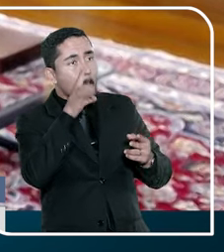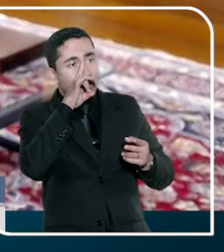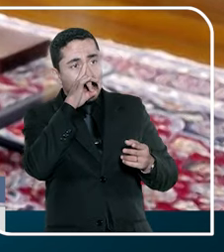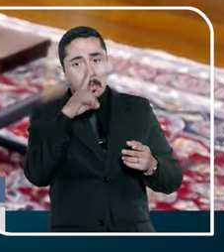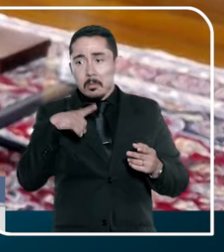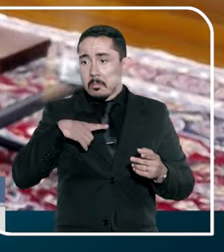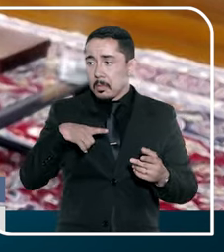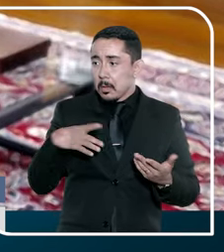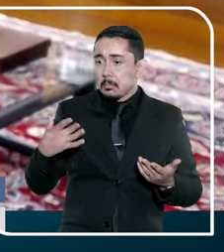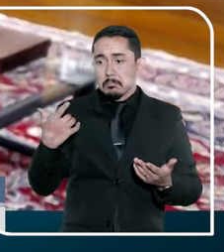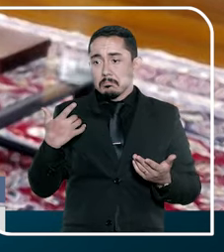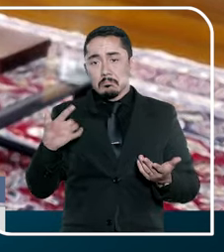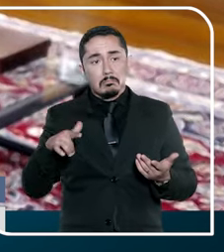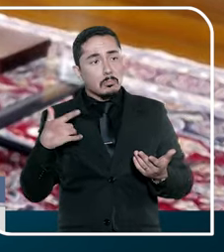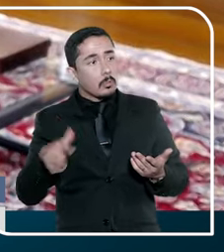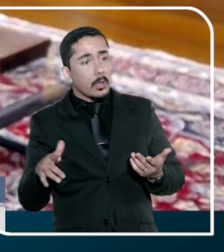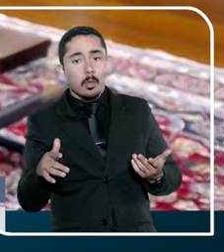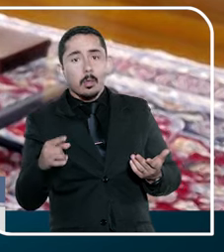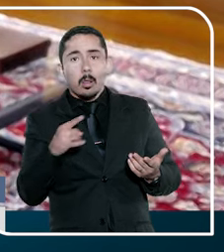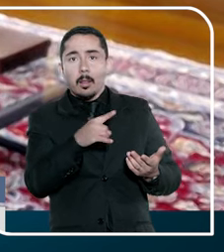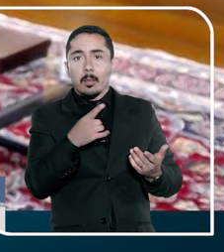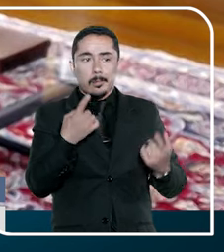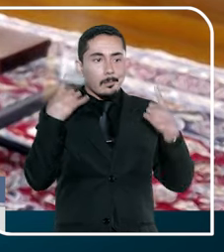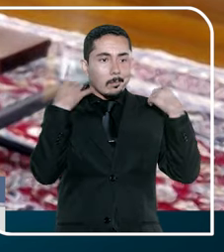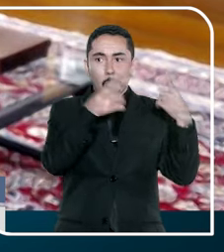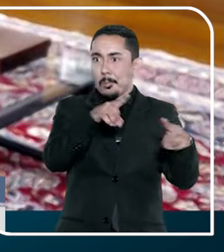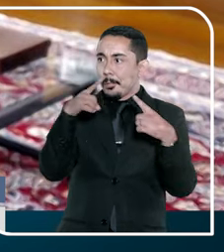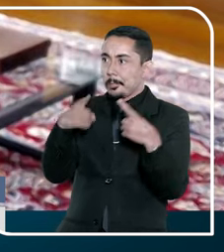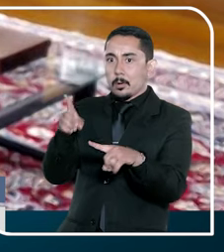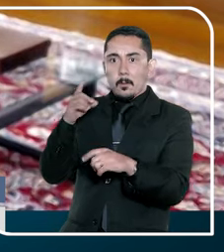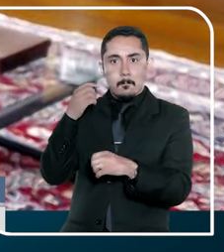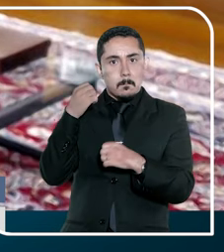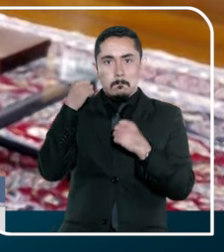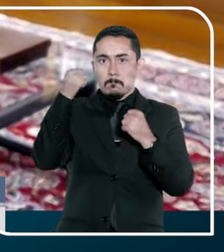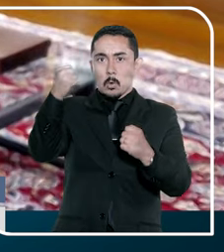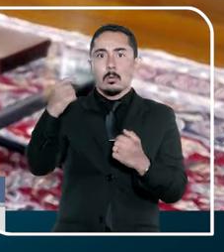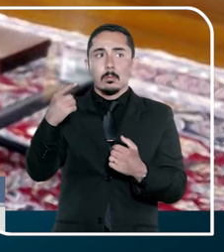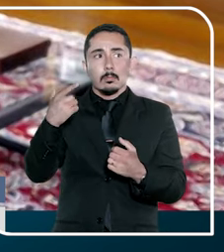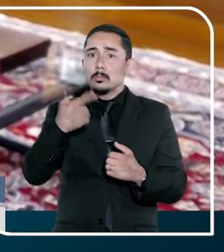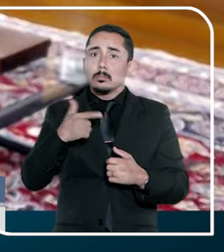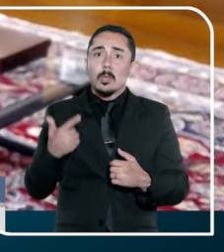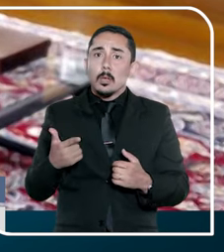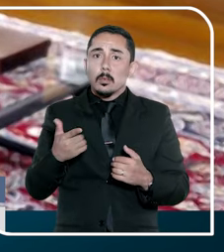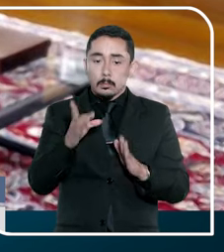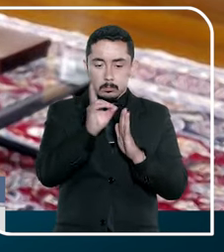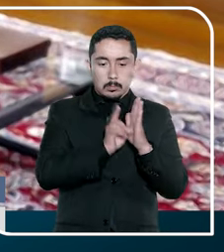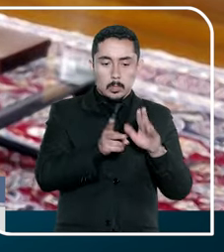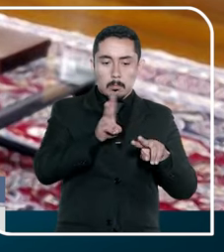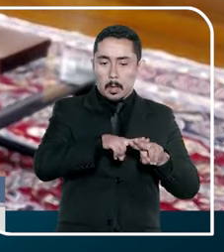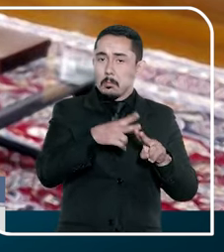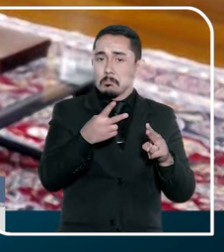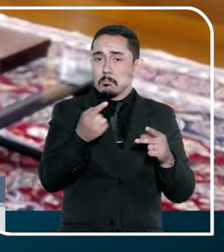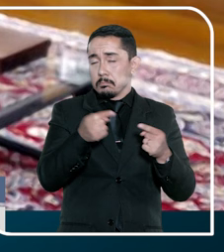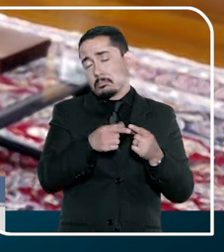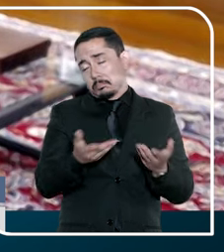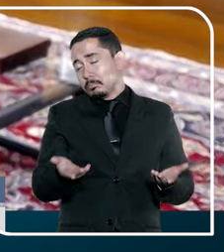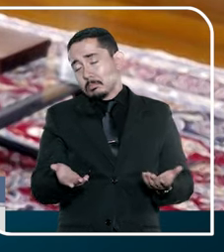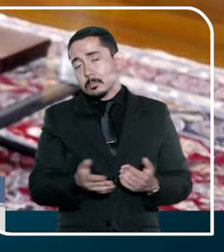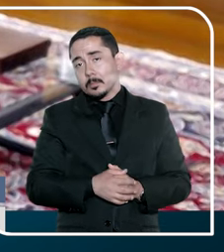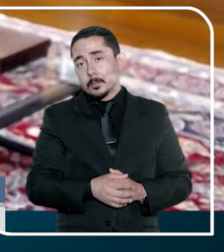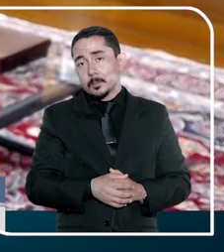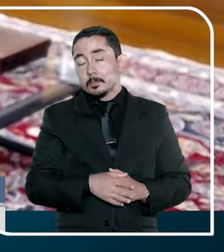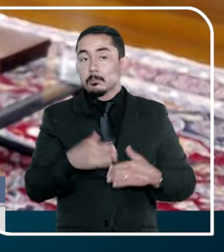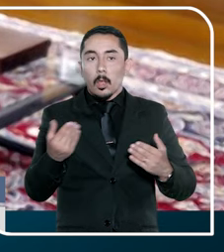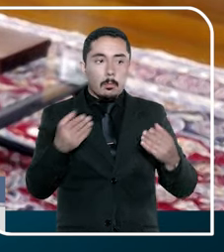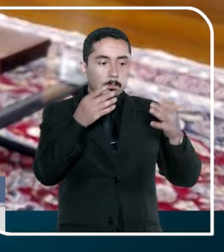né não há ofensividade maior que reclame a incidência do Direito Penal Então são fatores que conjugados levam o